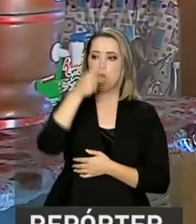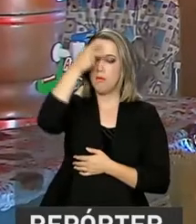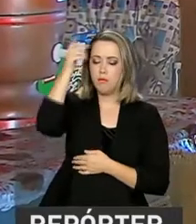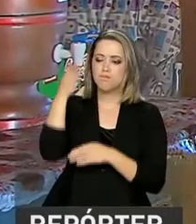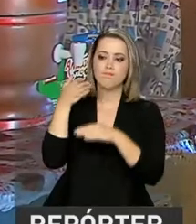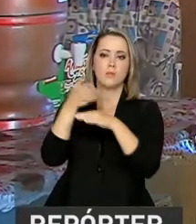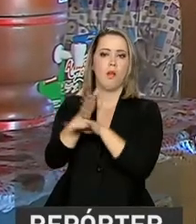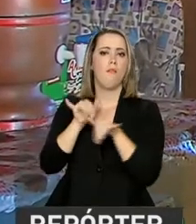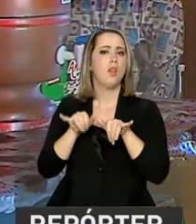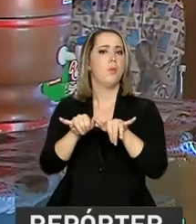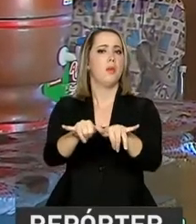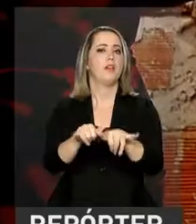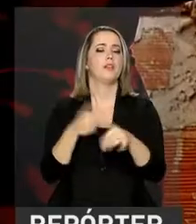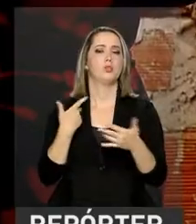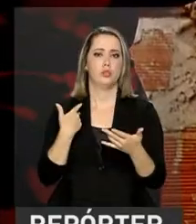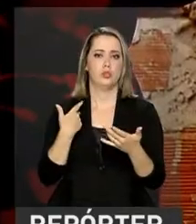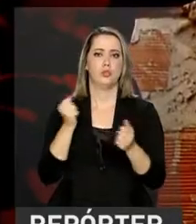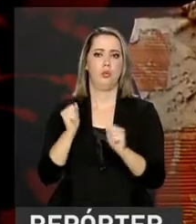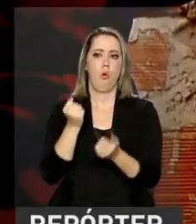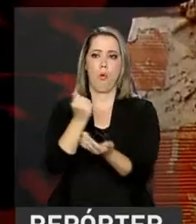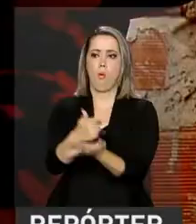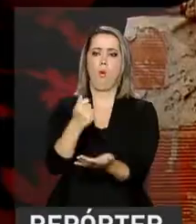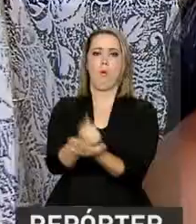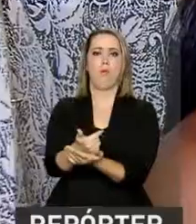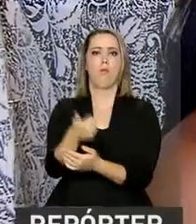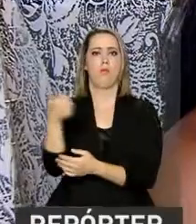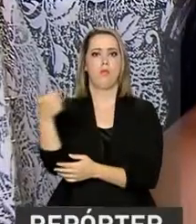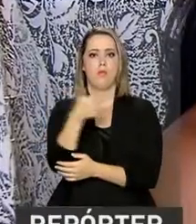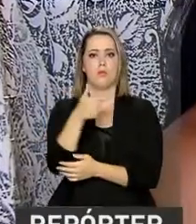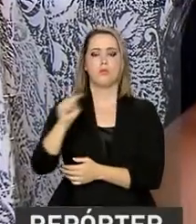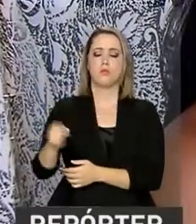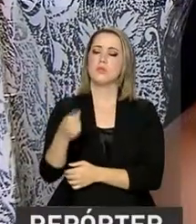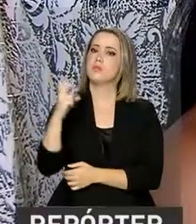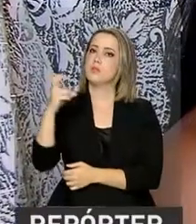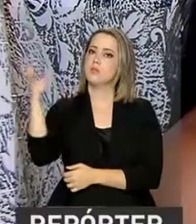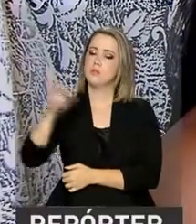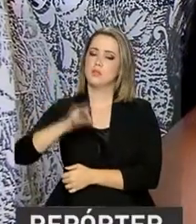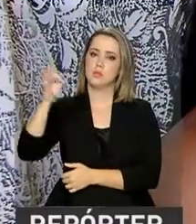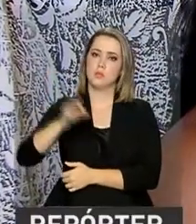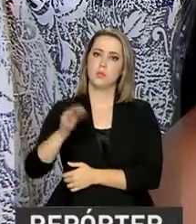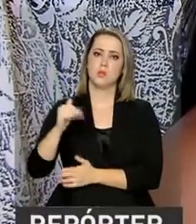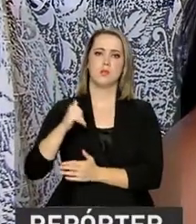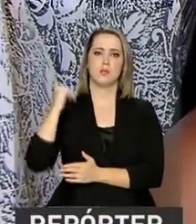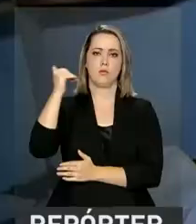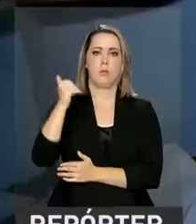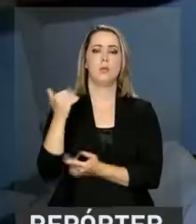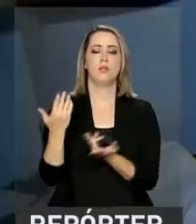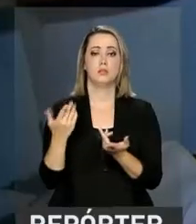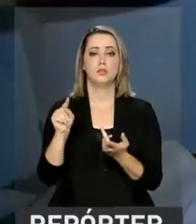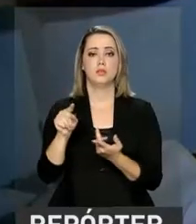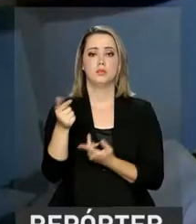no mercadinho vai votar 12 6 por cento a mais que mais uma vez